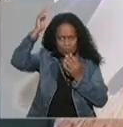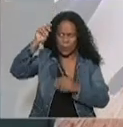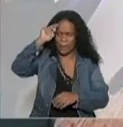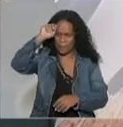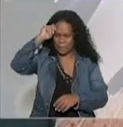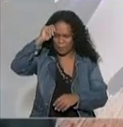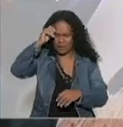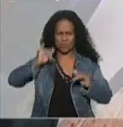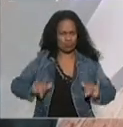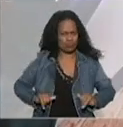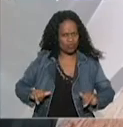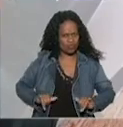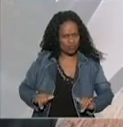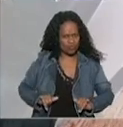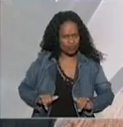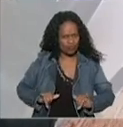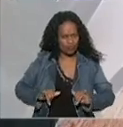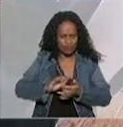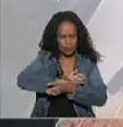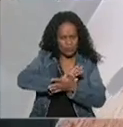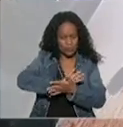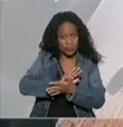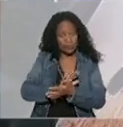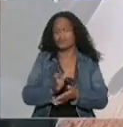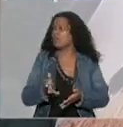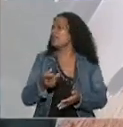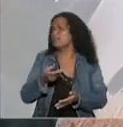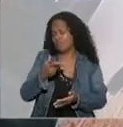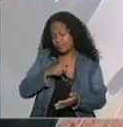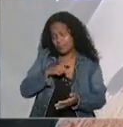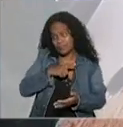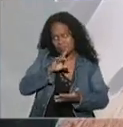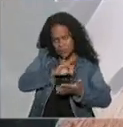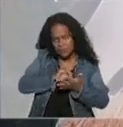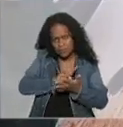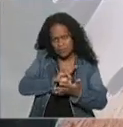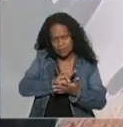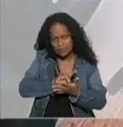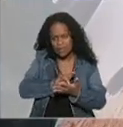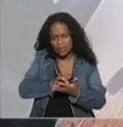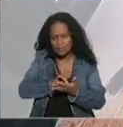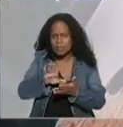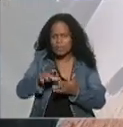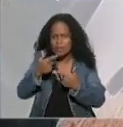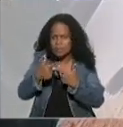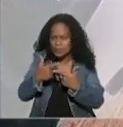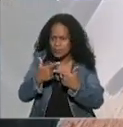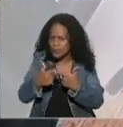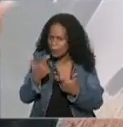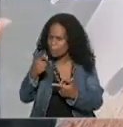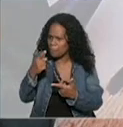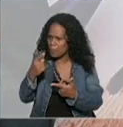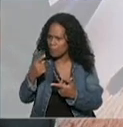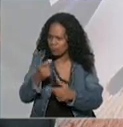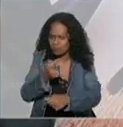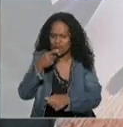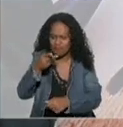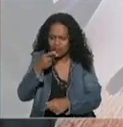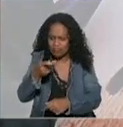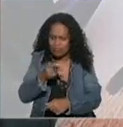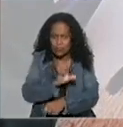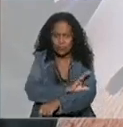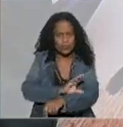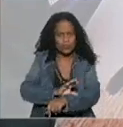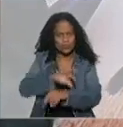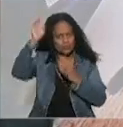esse programa, gravar. Porque realmente o movimento negro é muito bem representado. Eu já recebi várias pessoas aqui que falam brilhantemente,